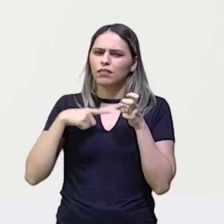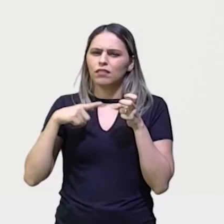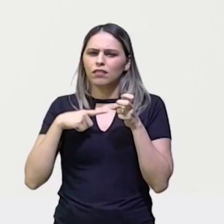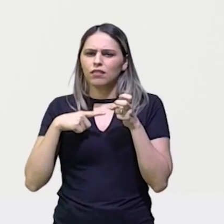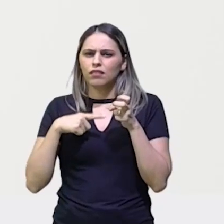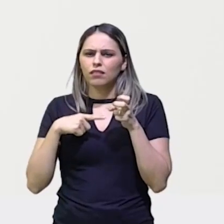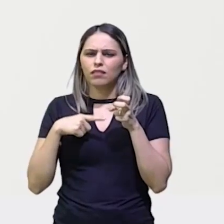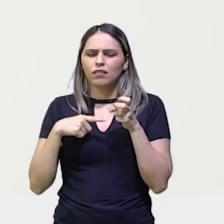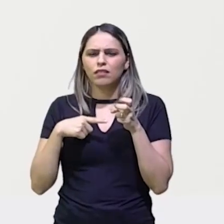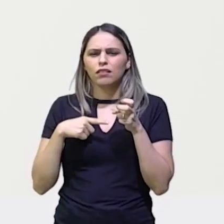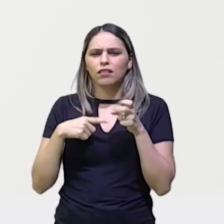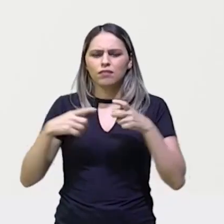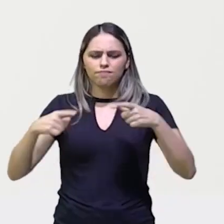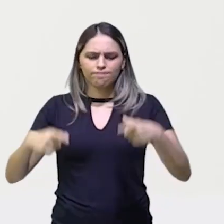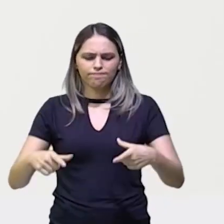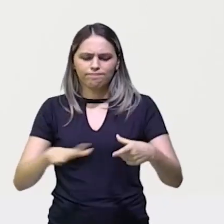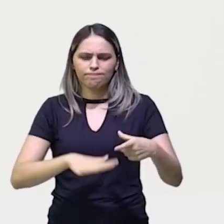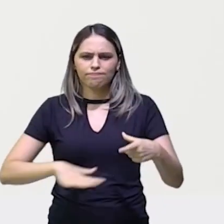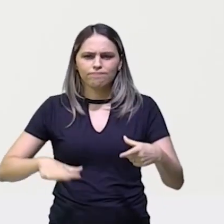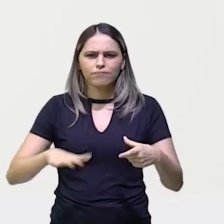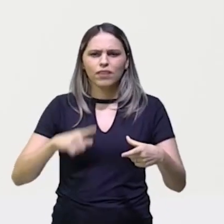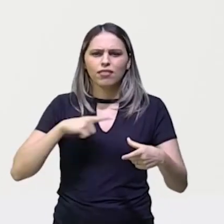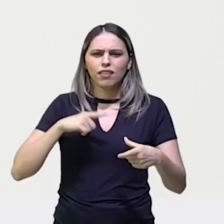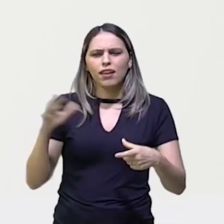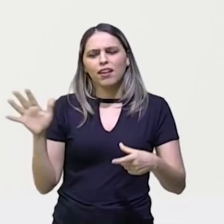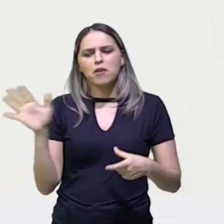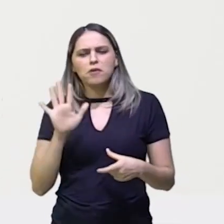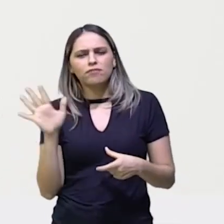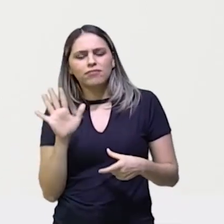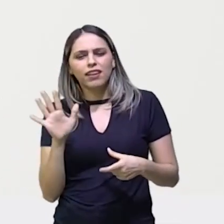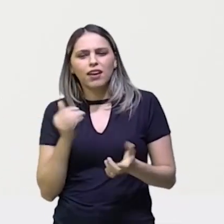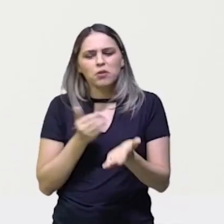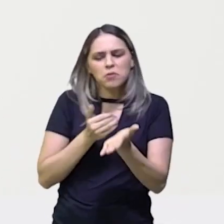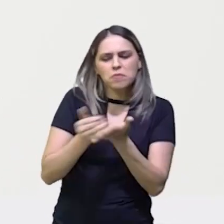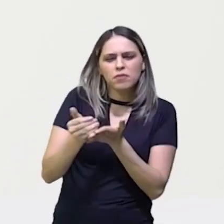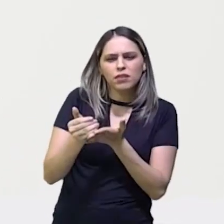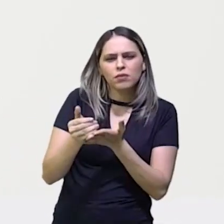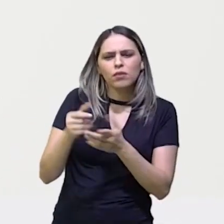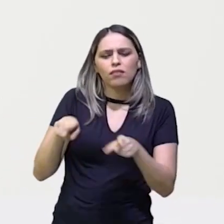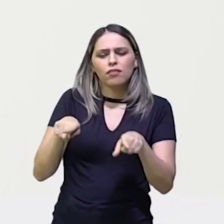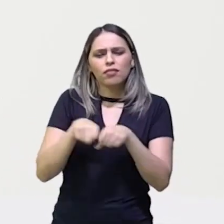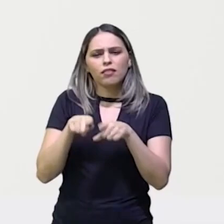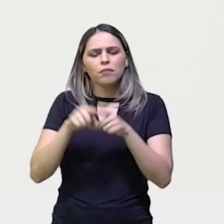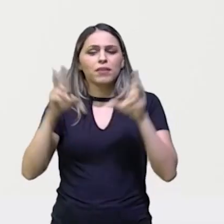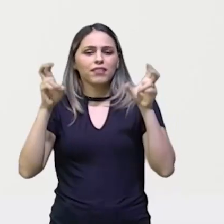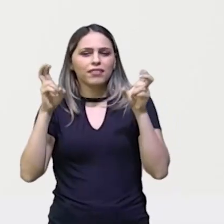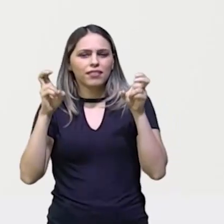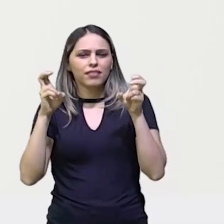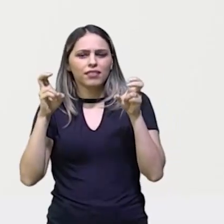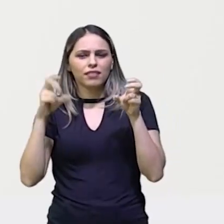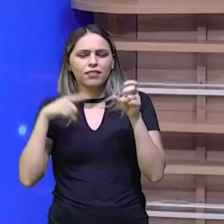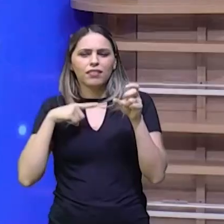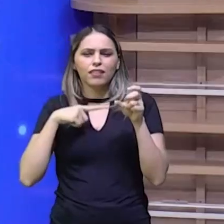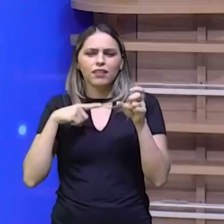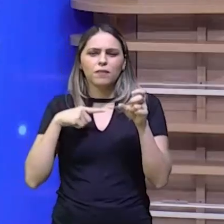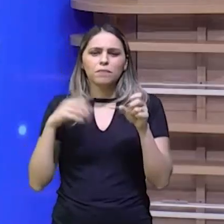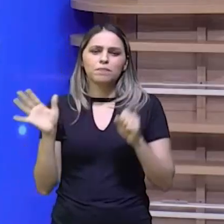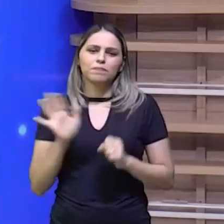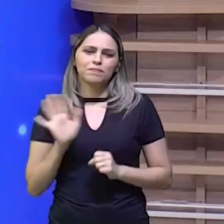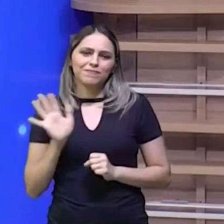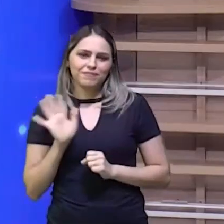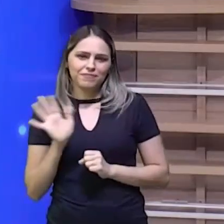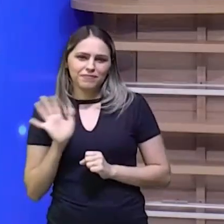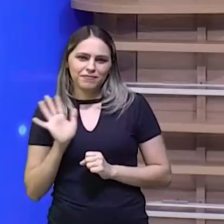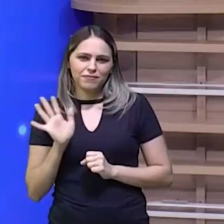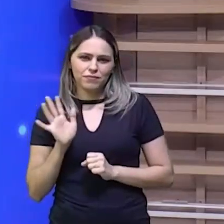local, ela tem as boas-vindas, ela também tem um assunto, ela também tem o quê? Uma